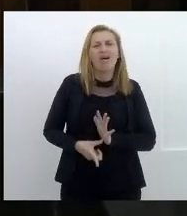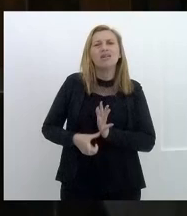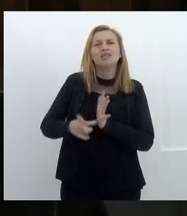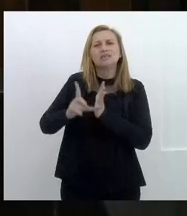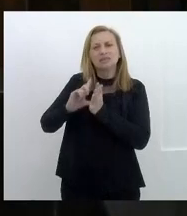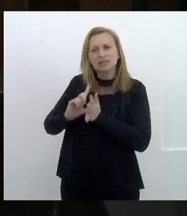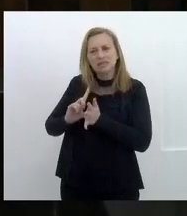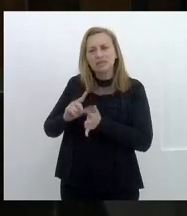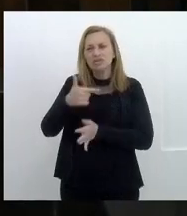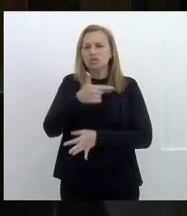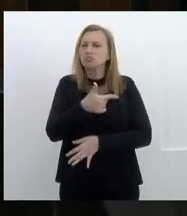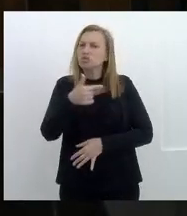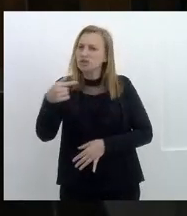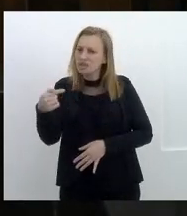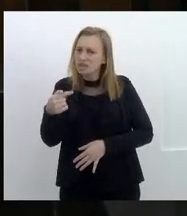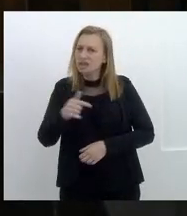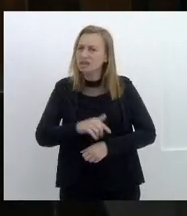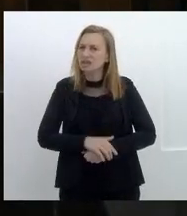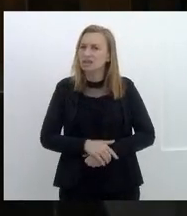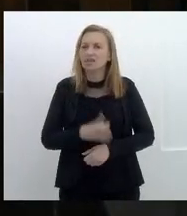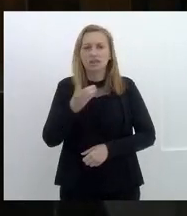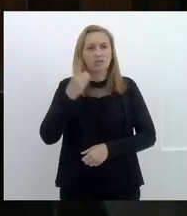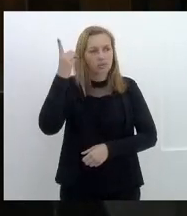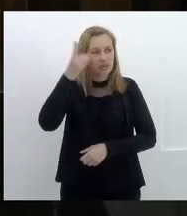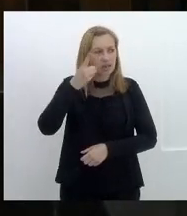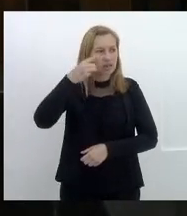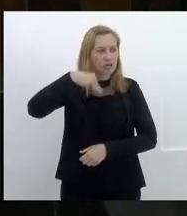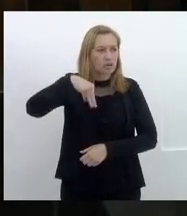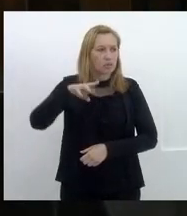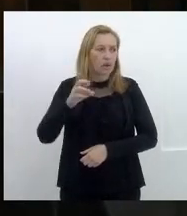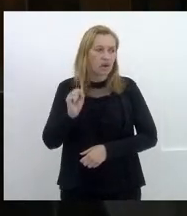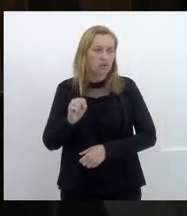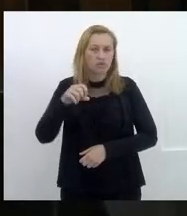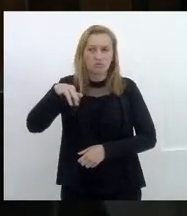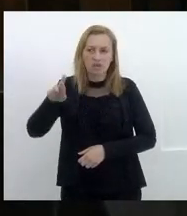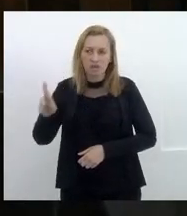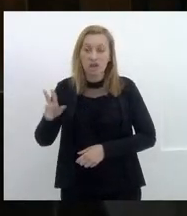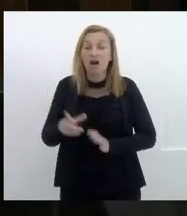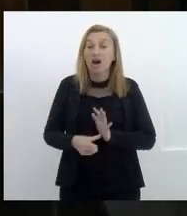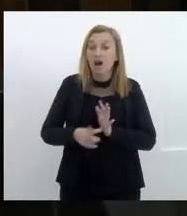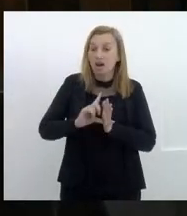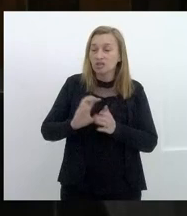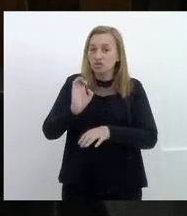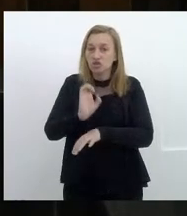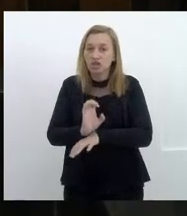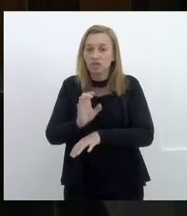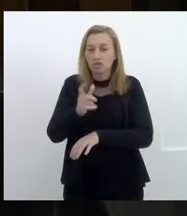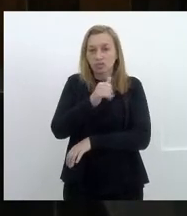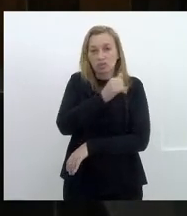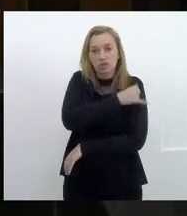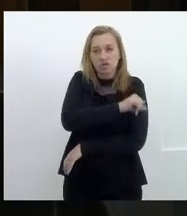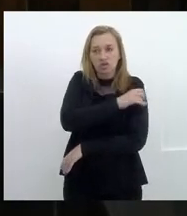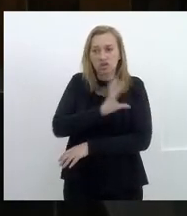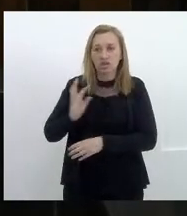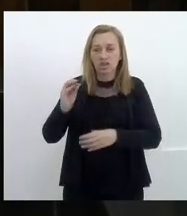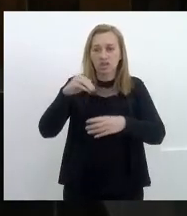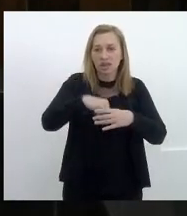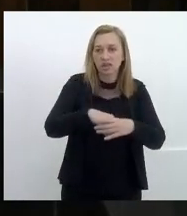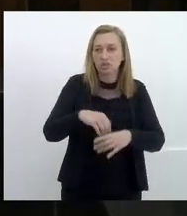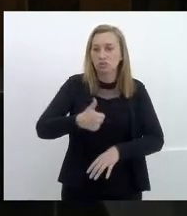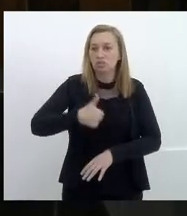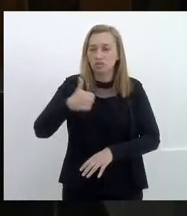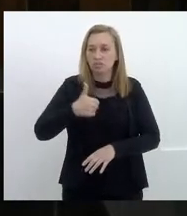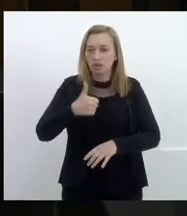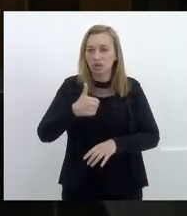de 2017 Deputado Marcus Miller antes que o Estado do Rio de Janeiro ingressas no primeiro